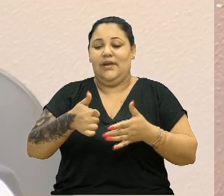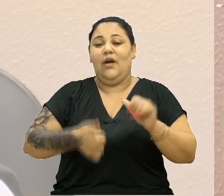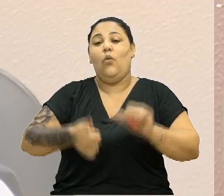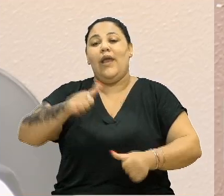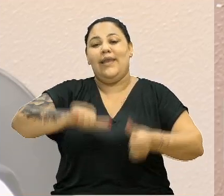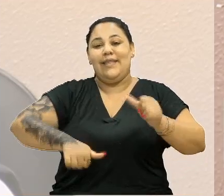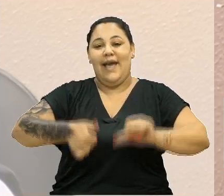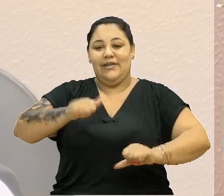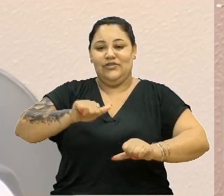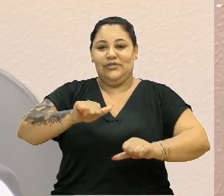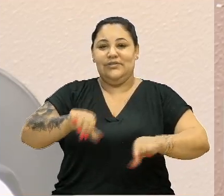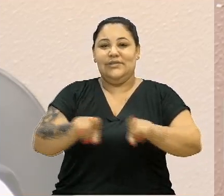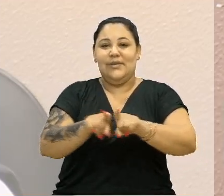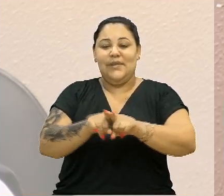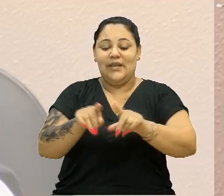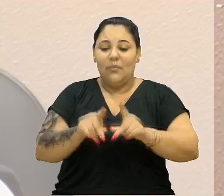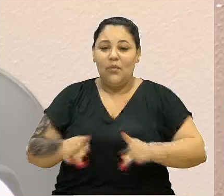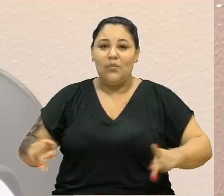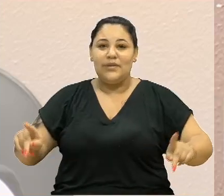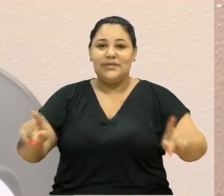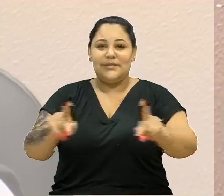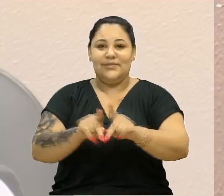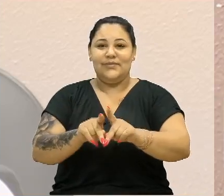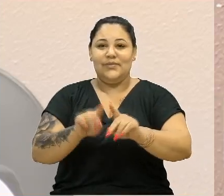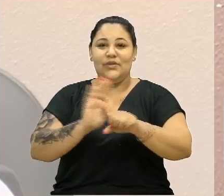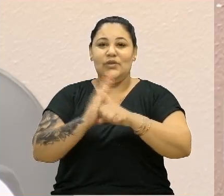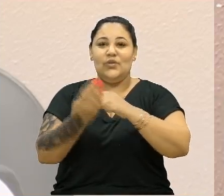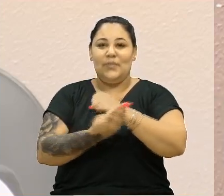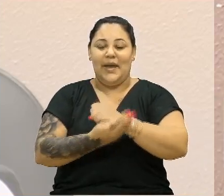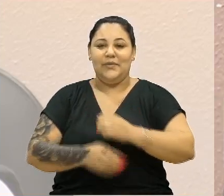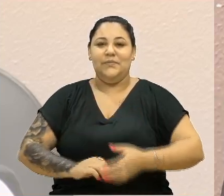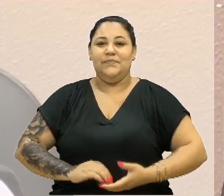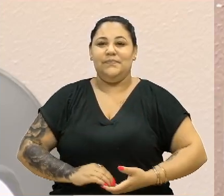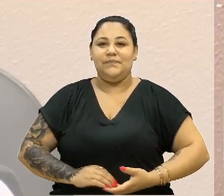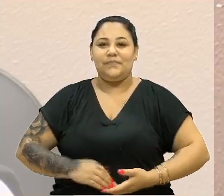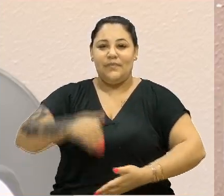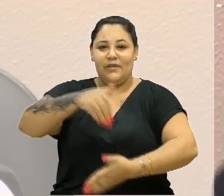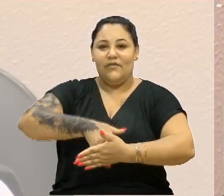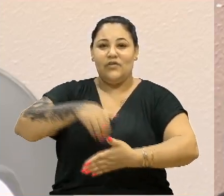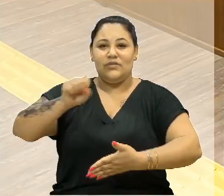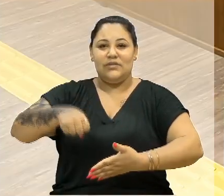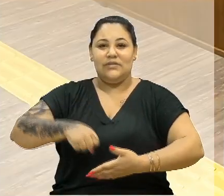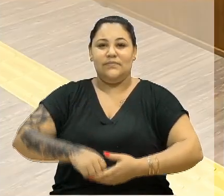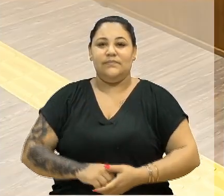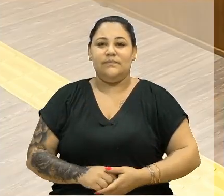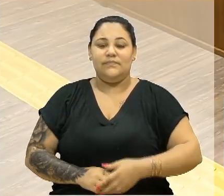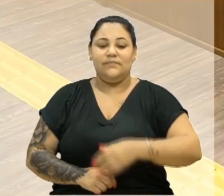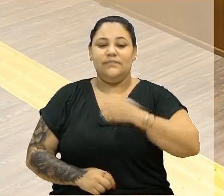aquela moradia, aquele bairro Campos da Serra. Voto sim. Obrigado.